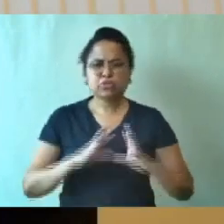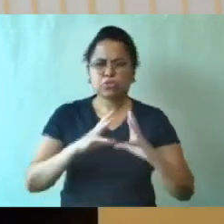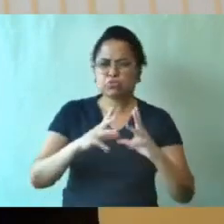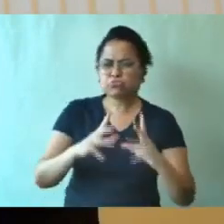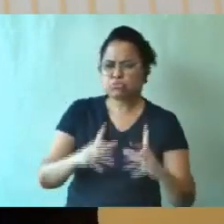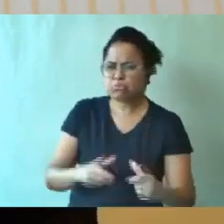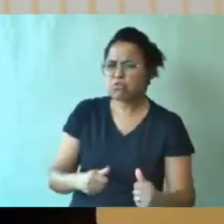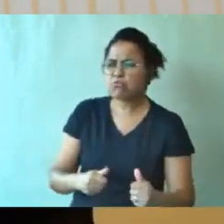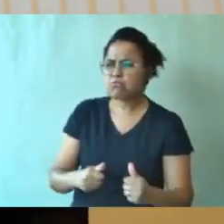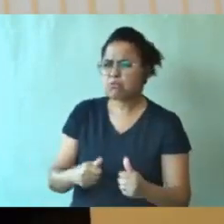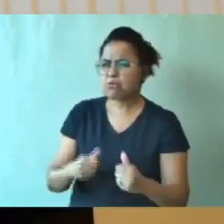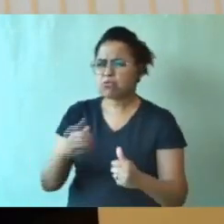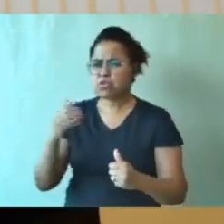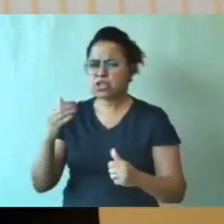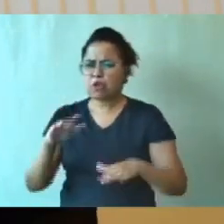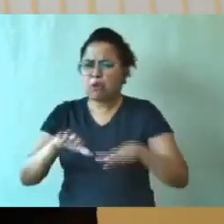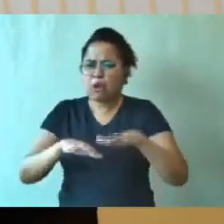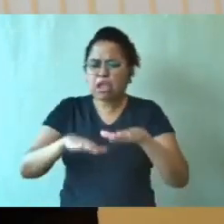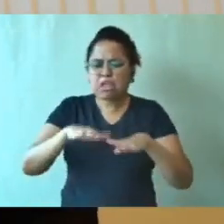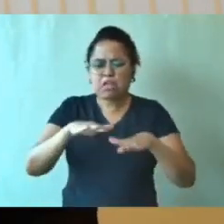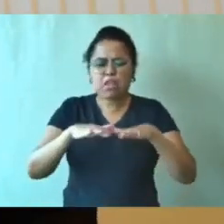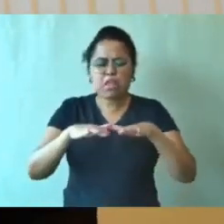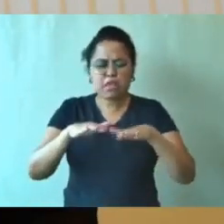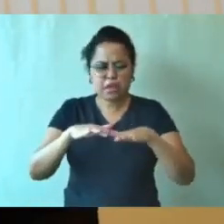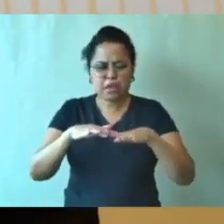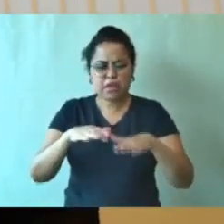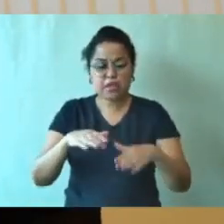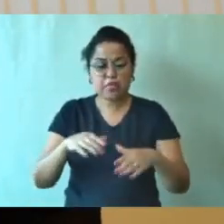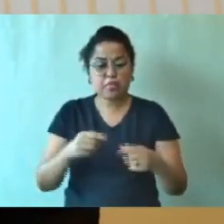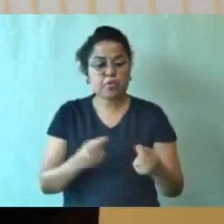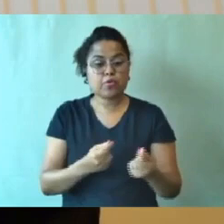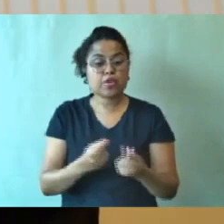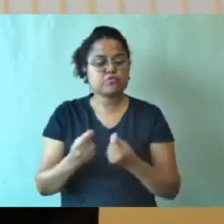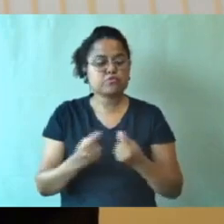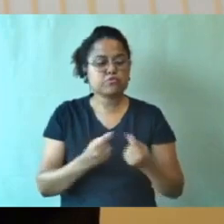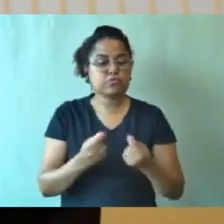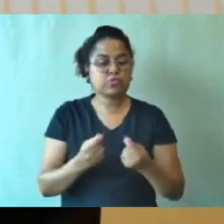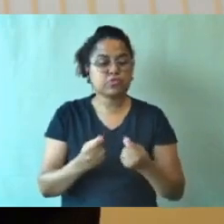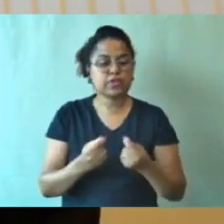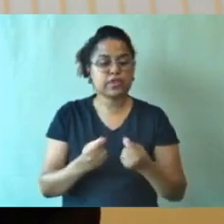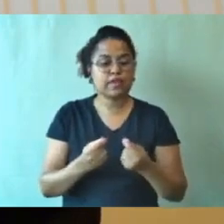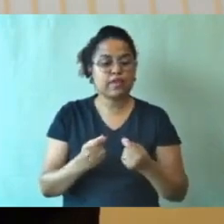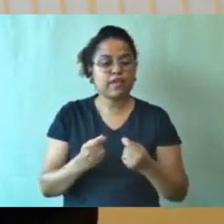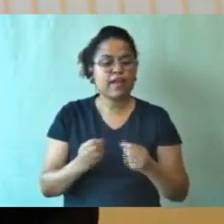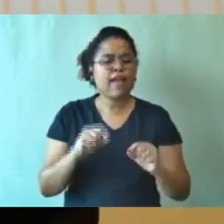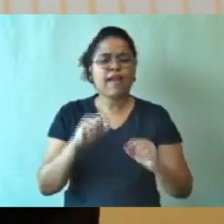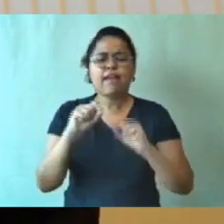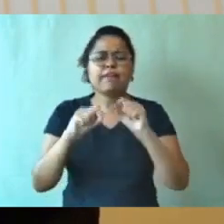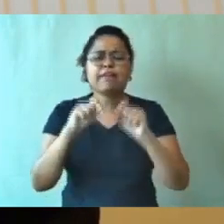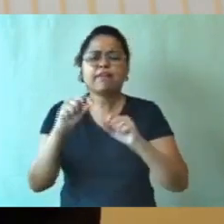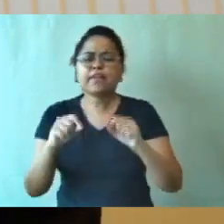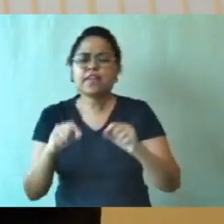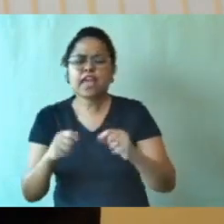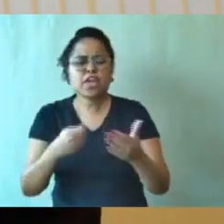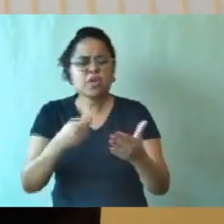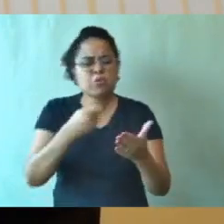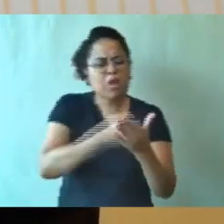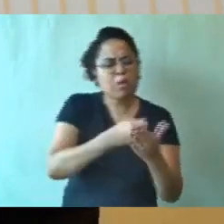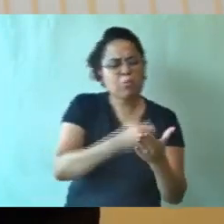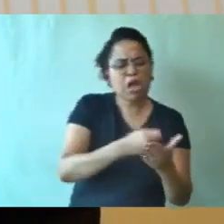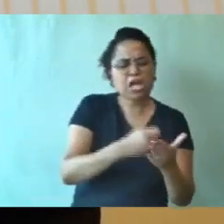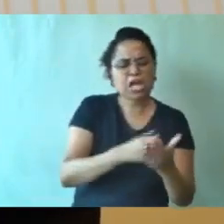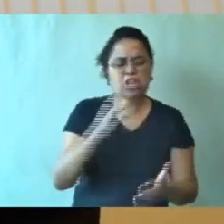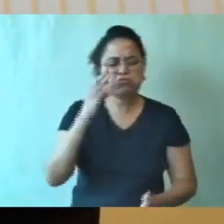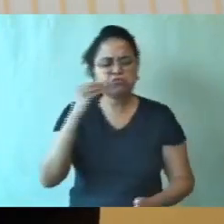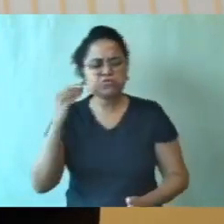nessas contas. Então, quem operou efetivamente? Quem estava com as despesas? Quem estava pagando o pessoal? Quem